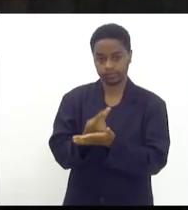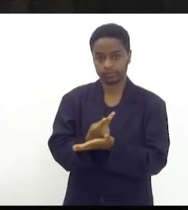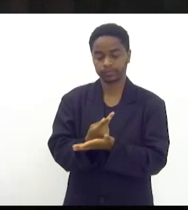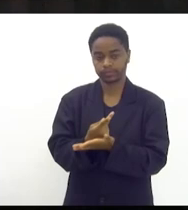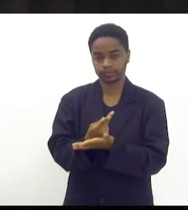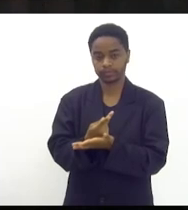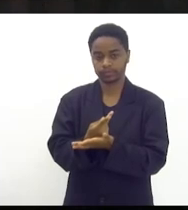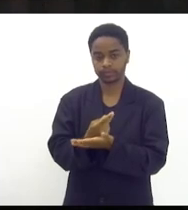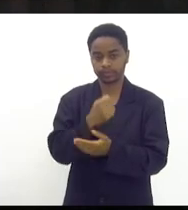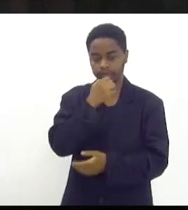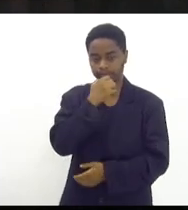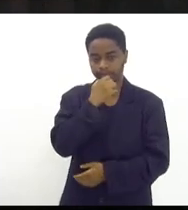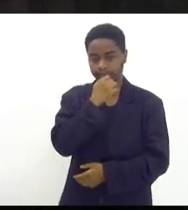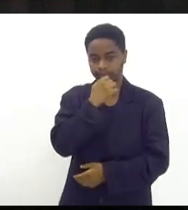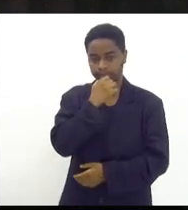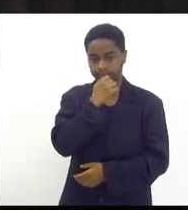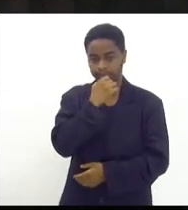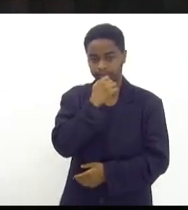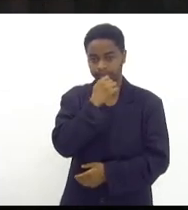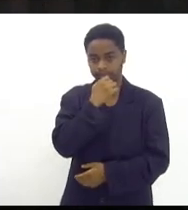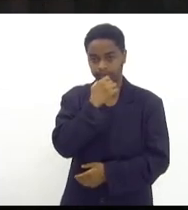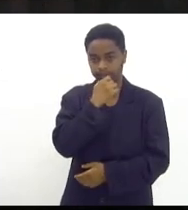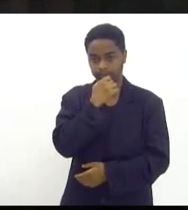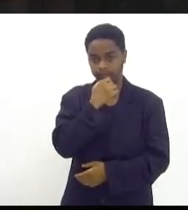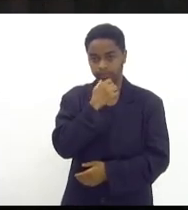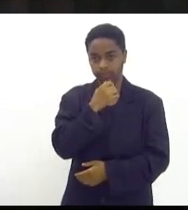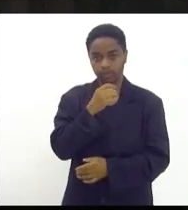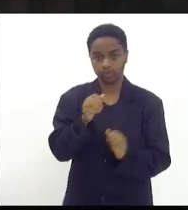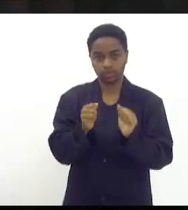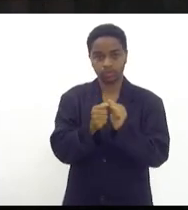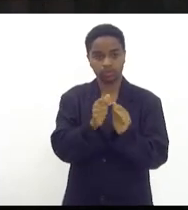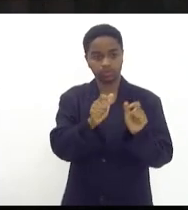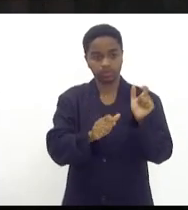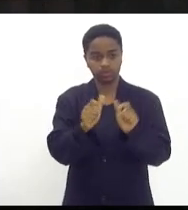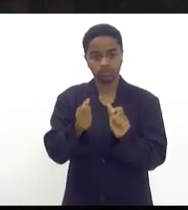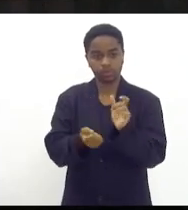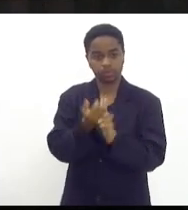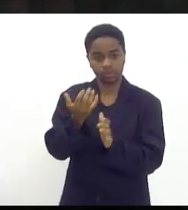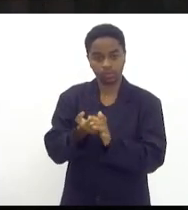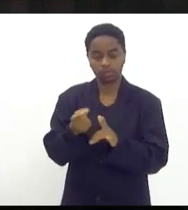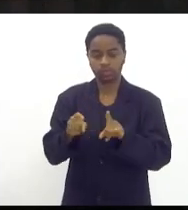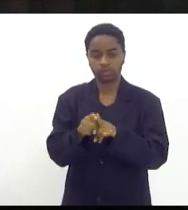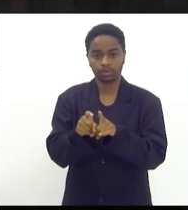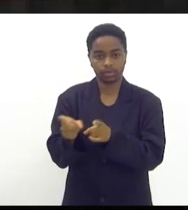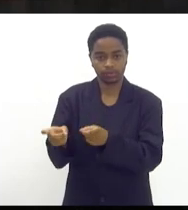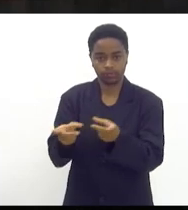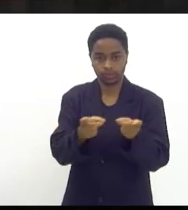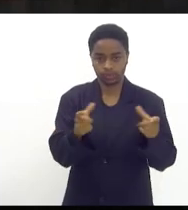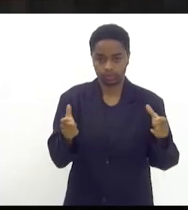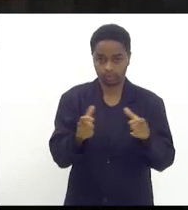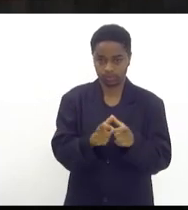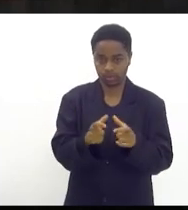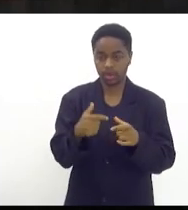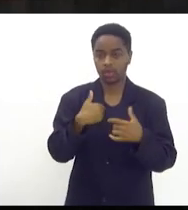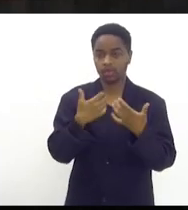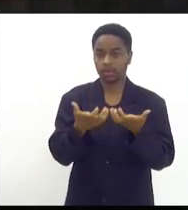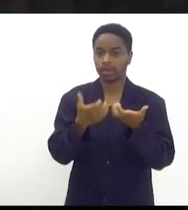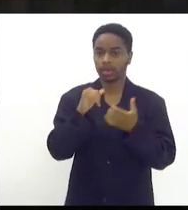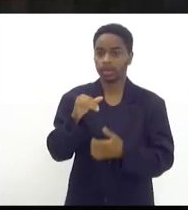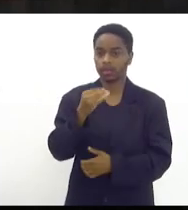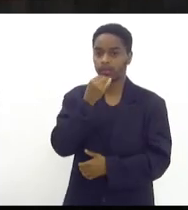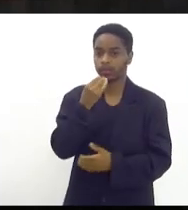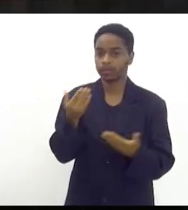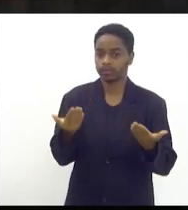que tinha com os nossos produtores, com os nossos pequenos comerciantes. E eu também quero aproveitar hoje,